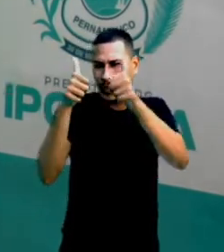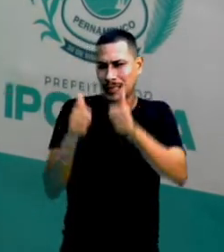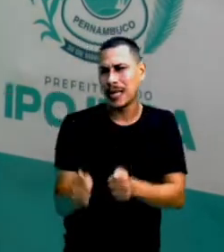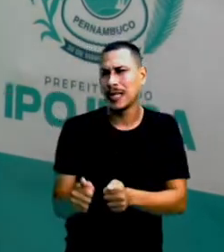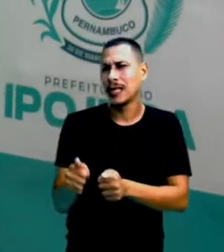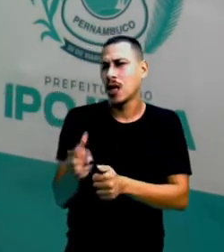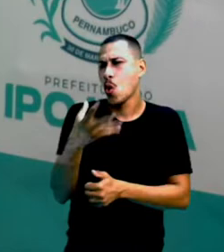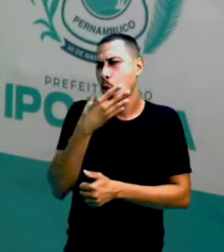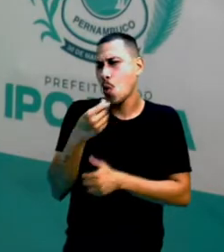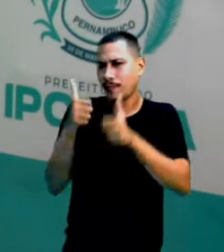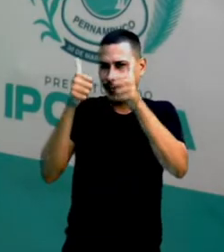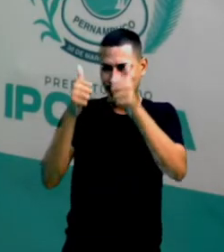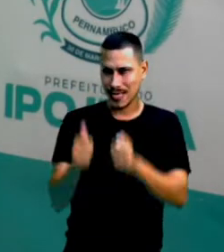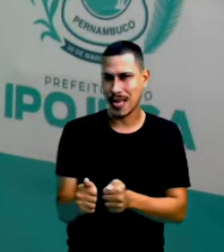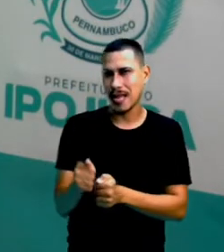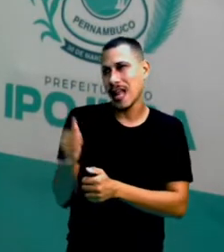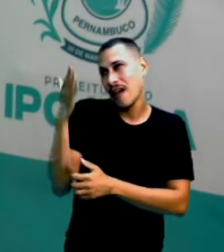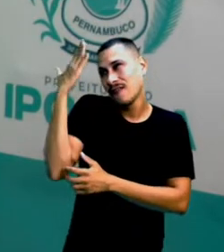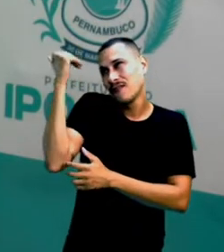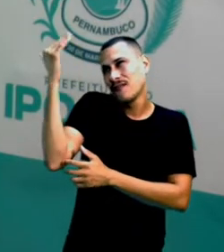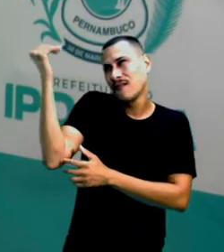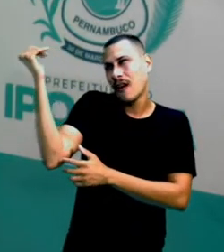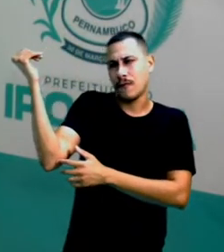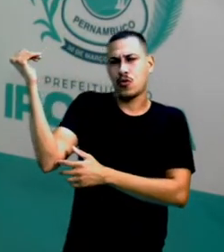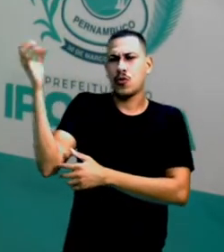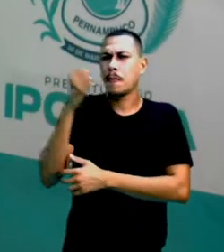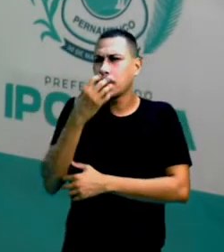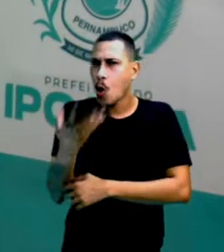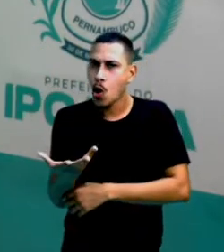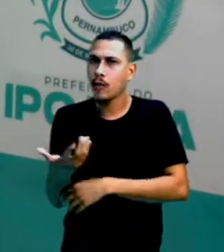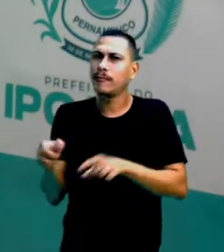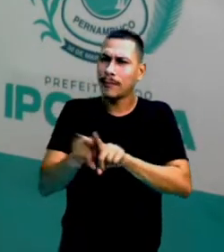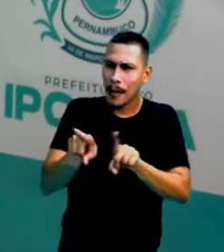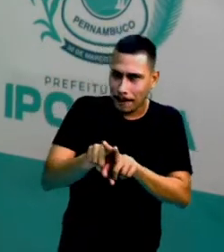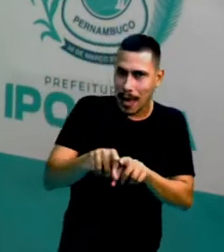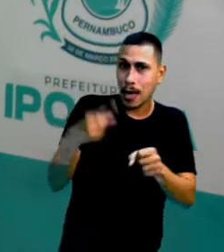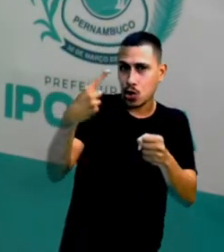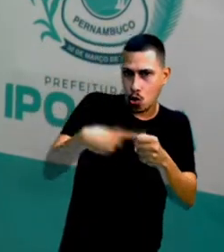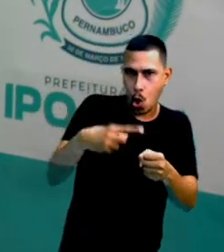um grande artista. Existe também na Várzea o Instituto Ricardo Brennan,